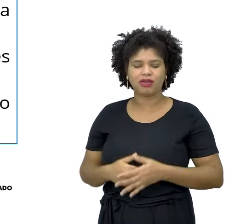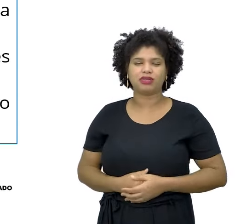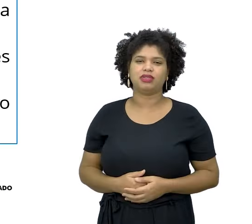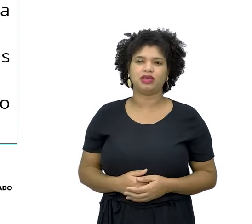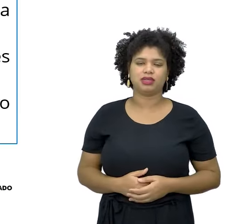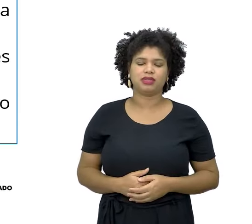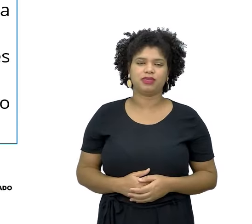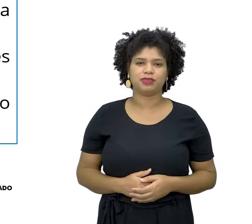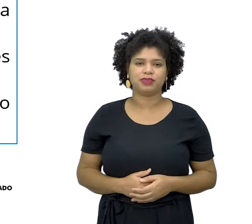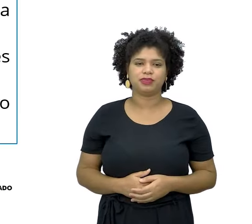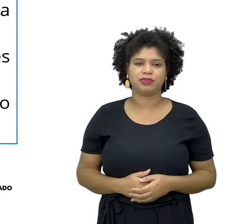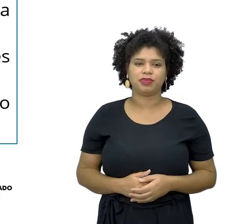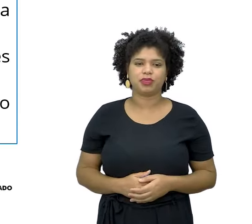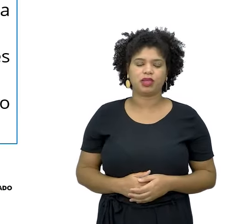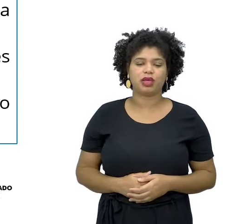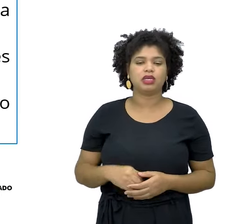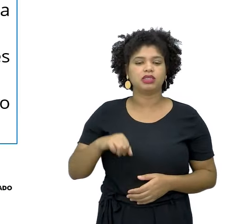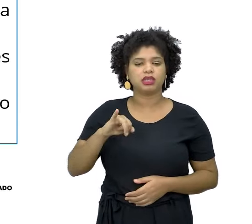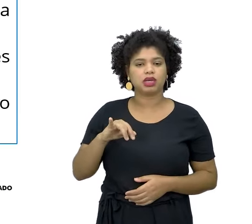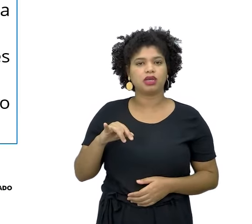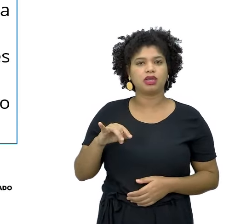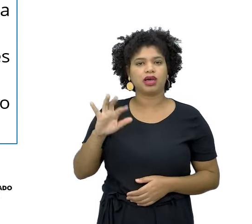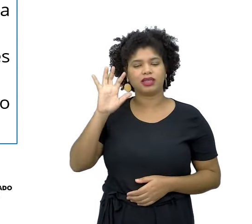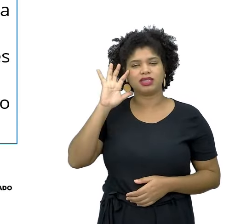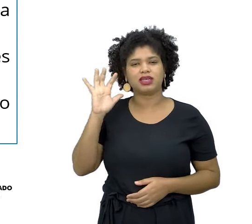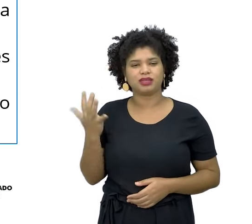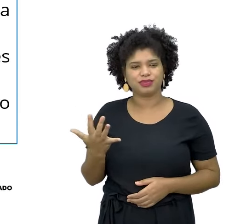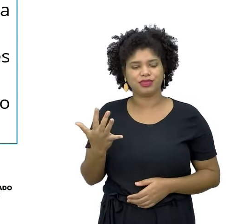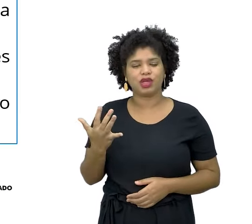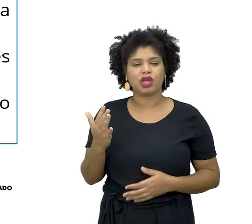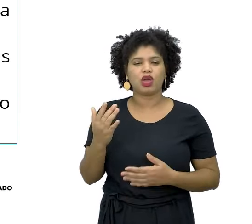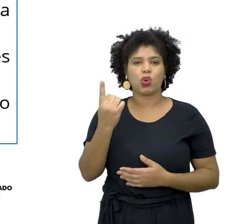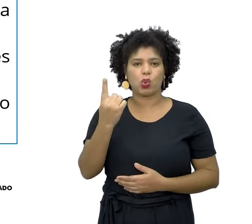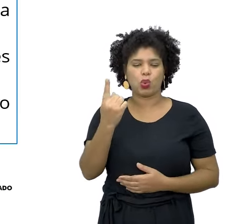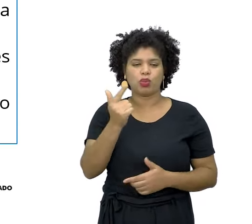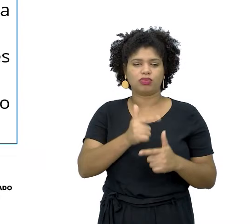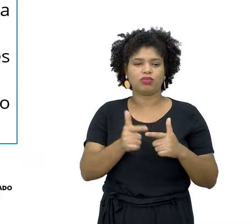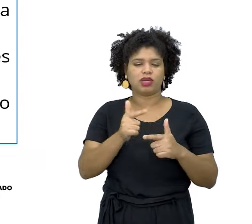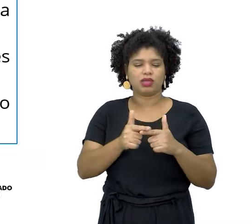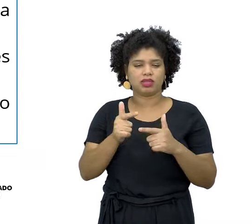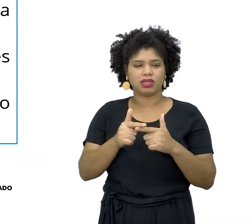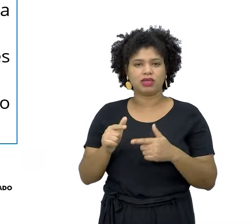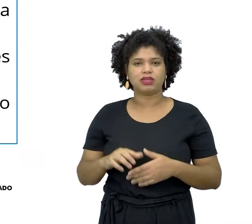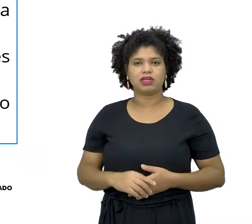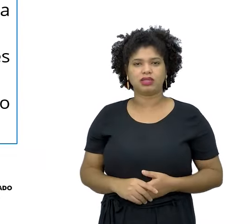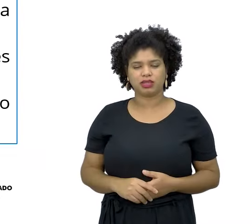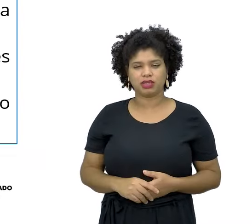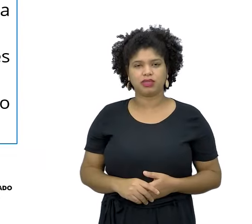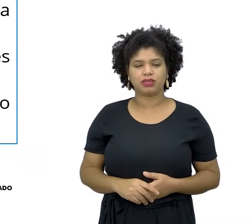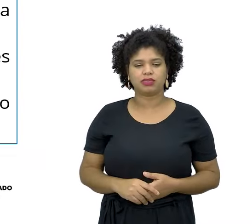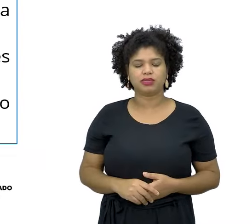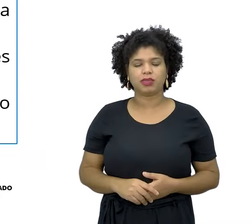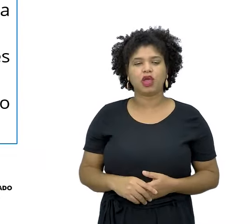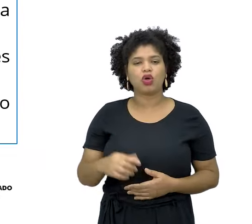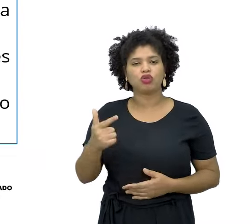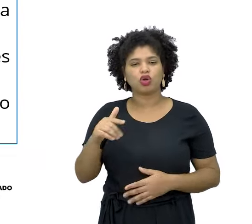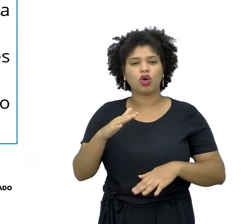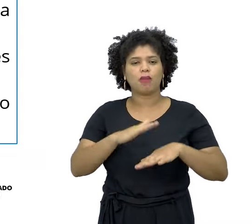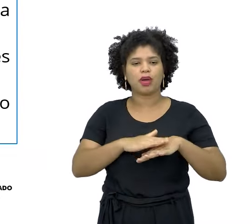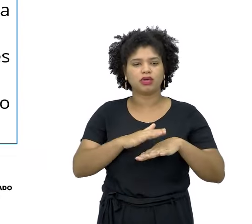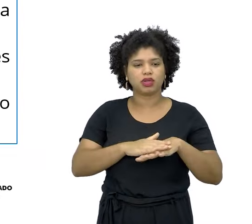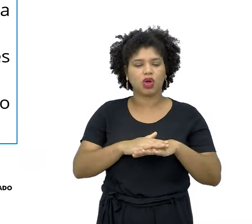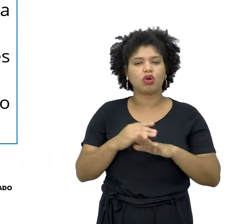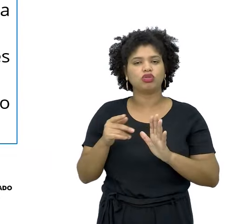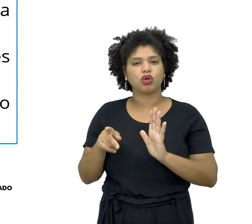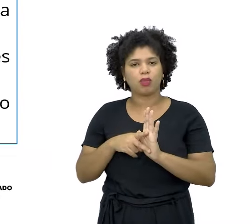passos. Se ele resolver um problema em 2 aulas, mas utilizando esses